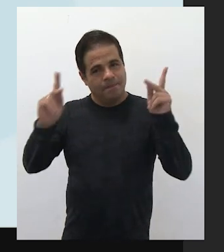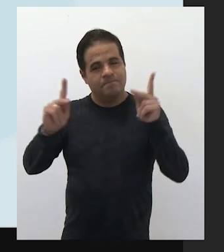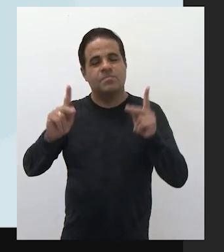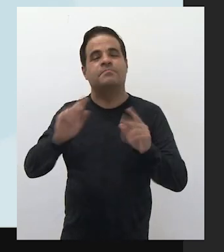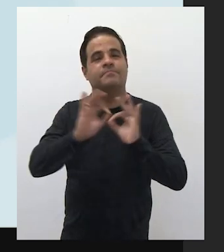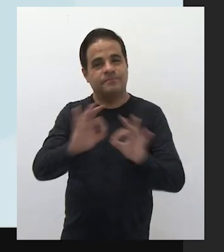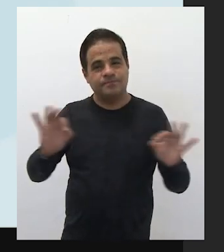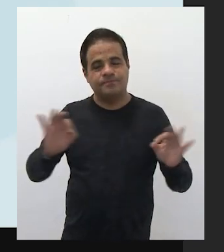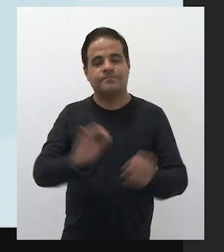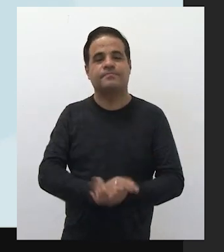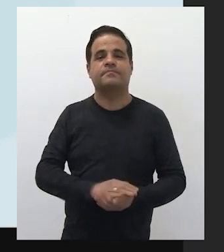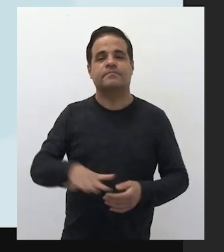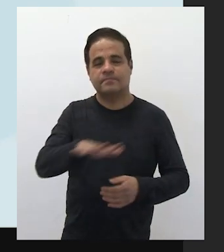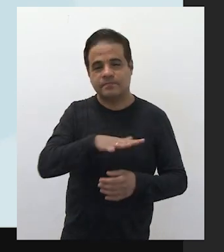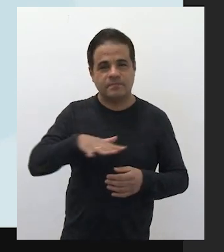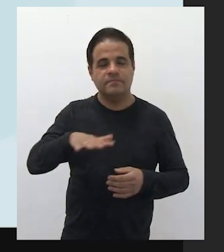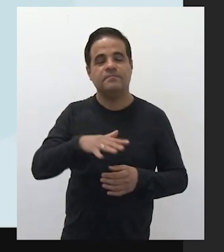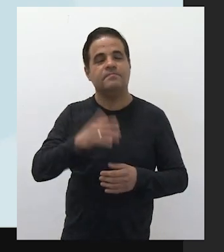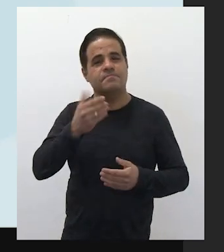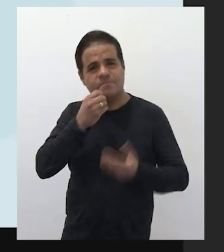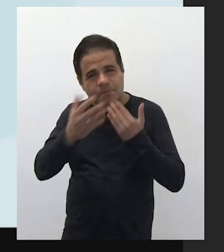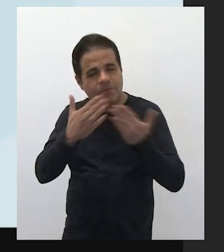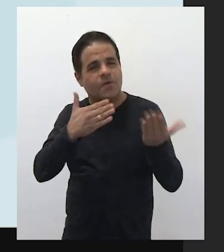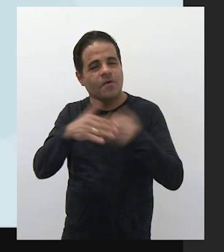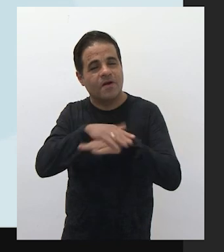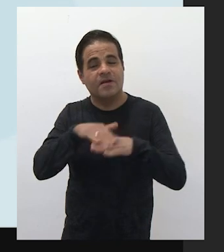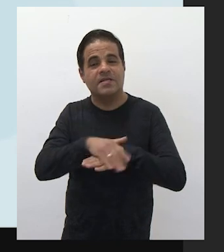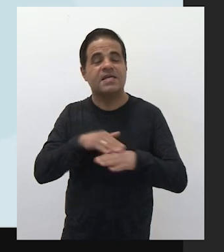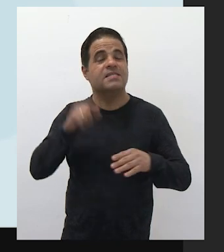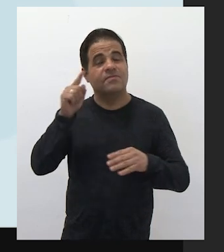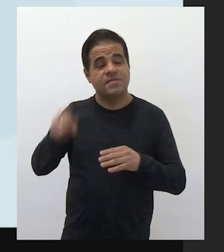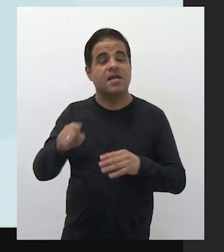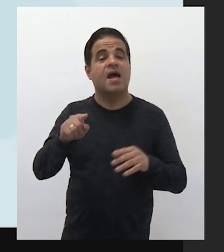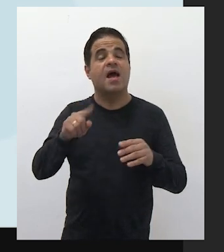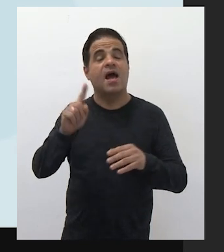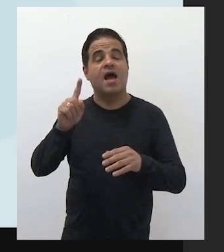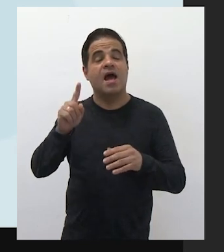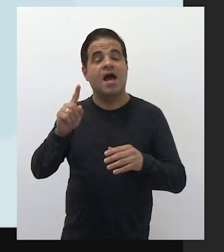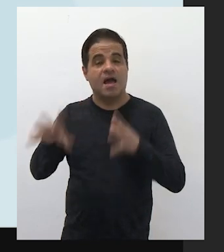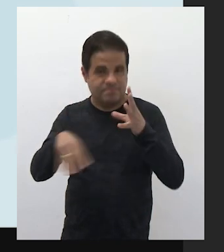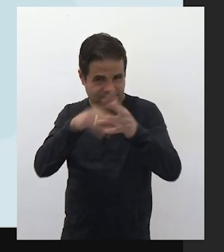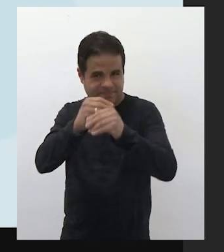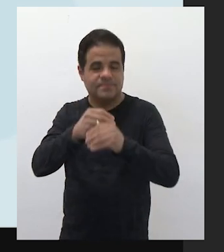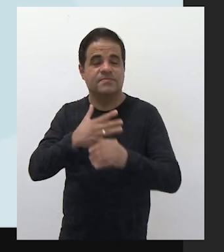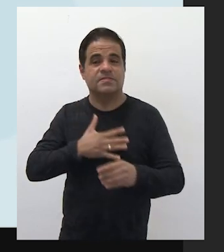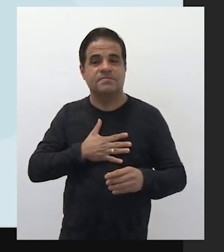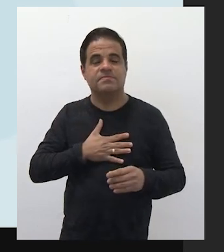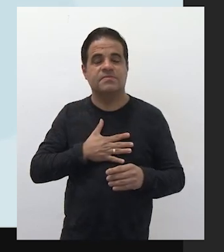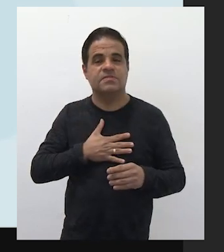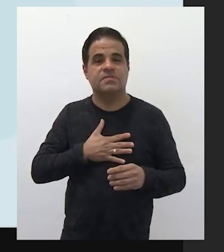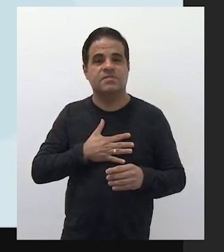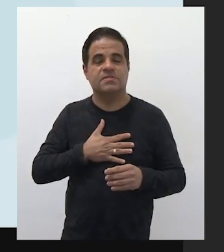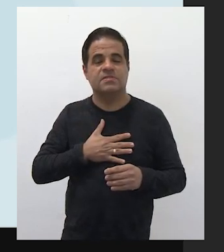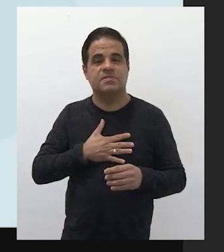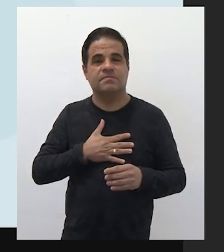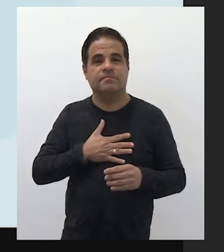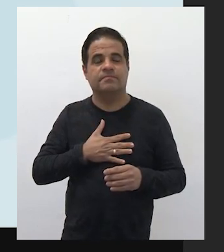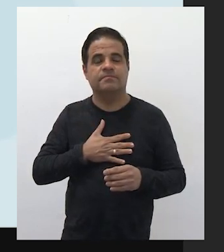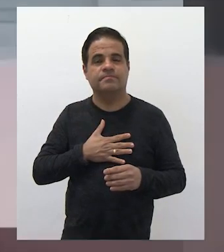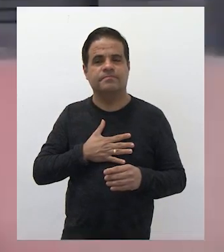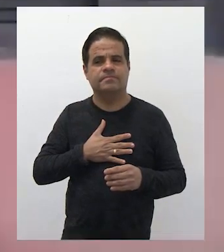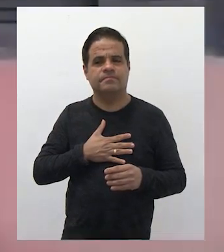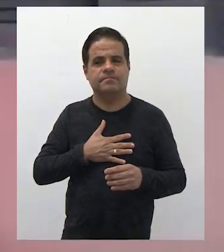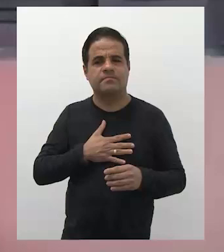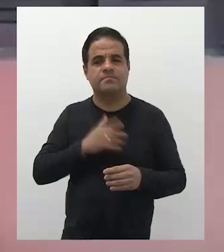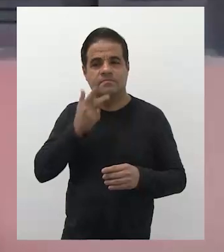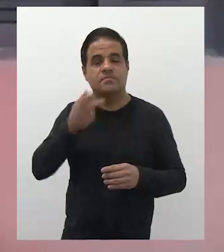muito obrigada. Foi uma delícia ouvir você, viu? E só para completar, a minha predileção era